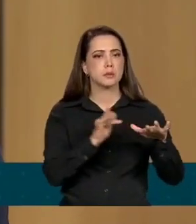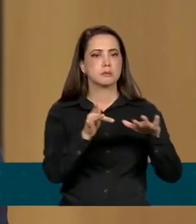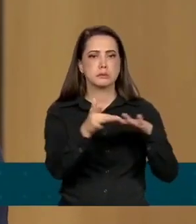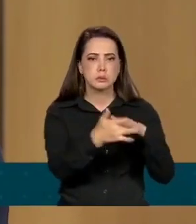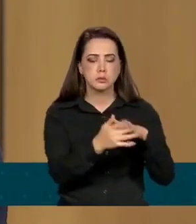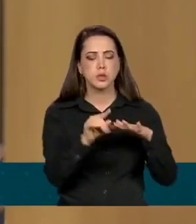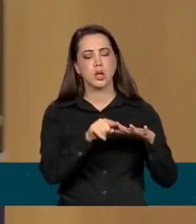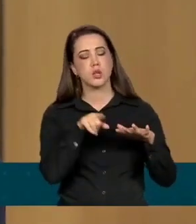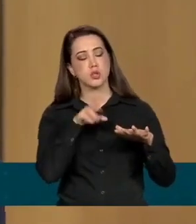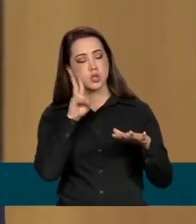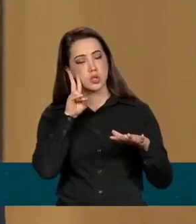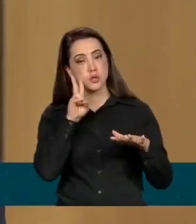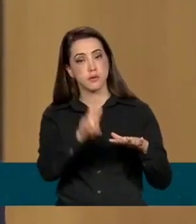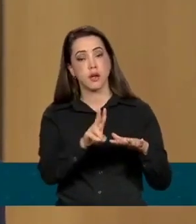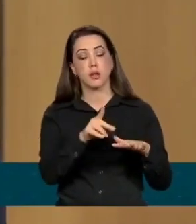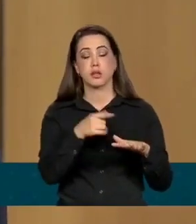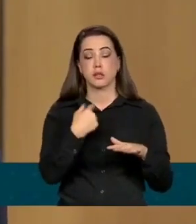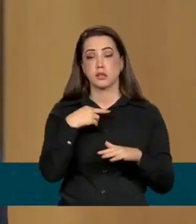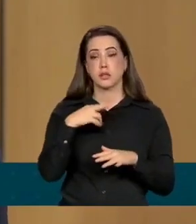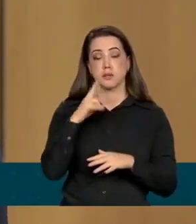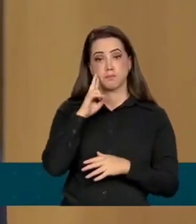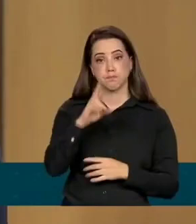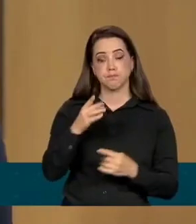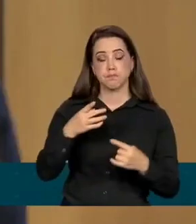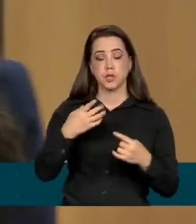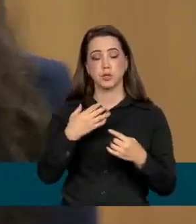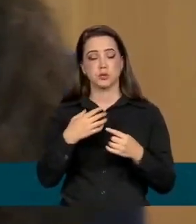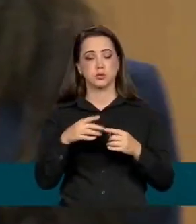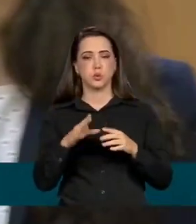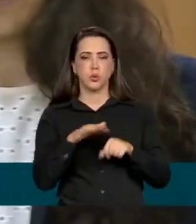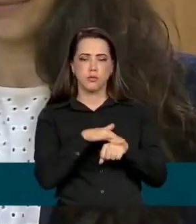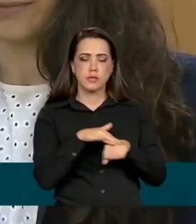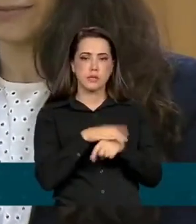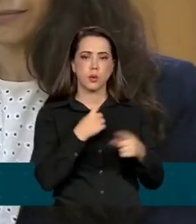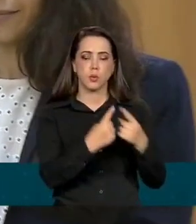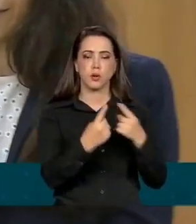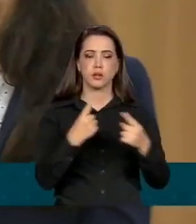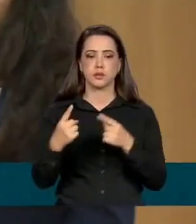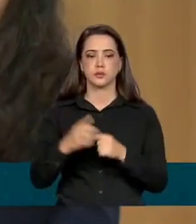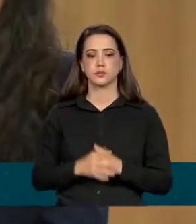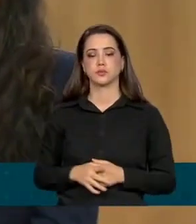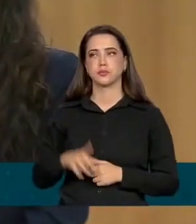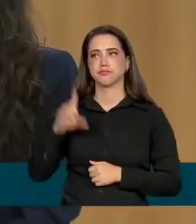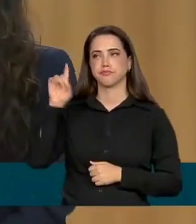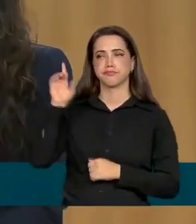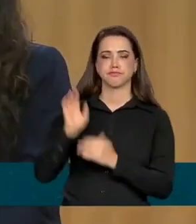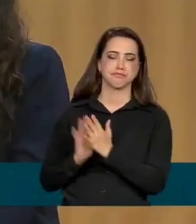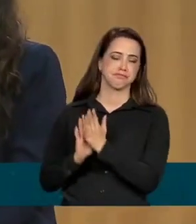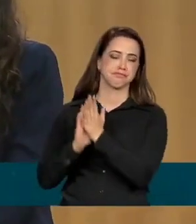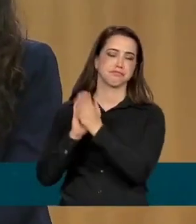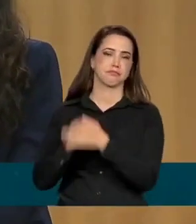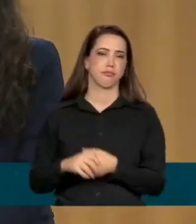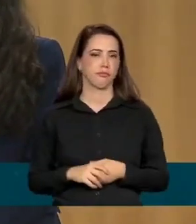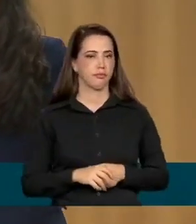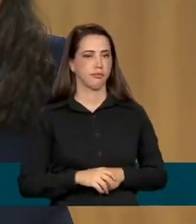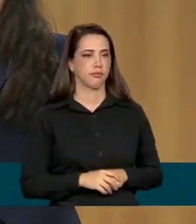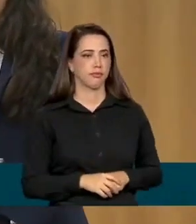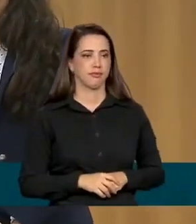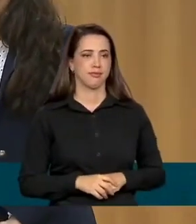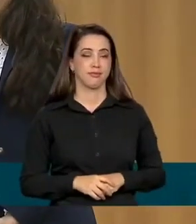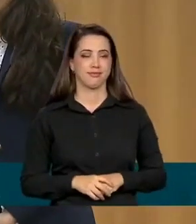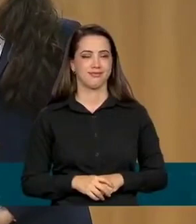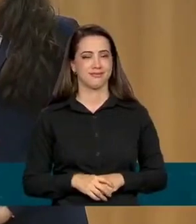Ministério da Justiça assim que enviadas. Deus seja louvado. Boa tarde, ministro. O senhor falou